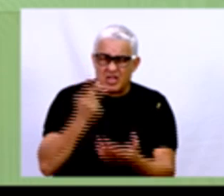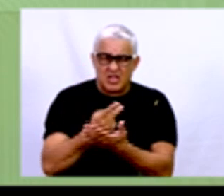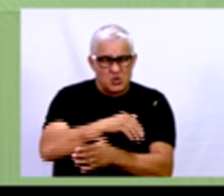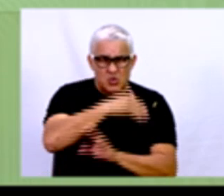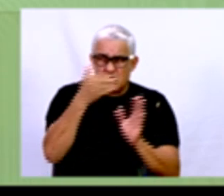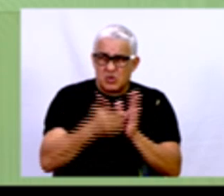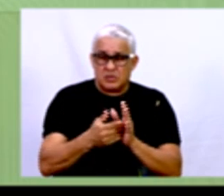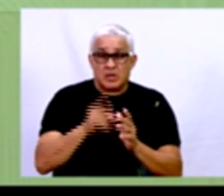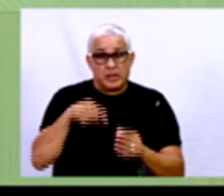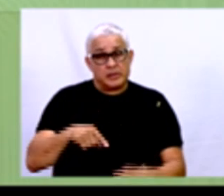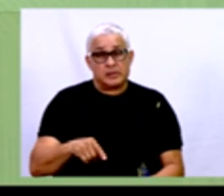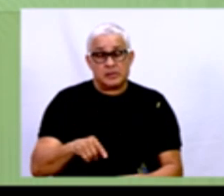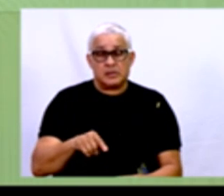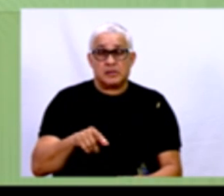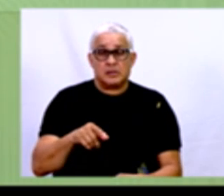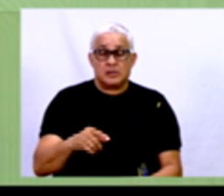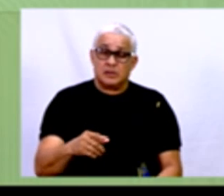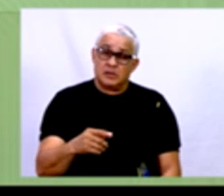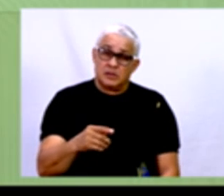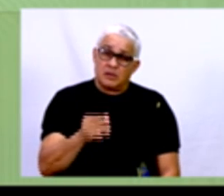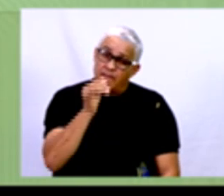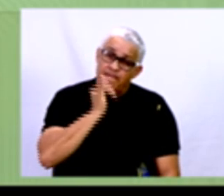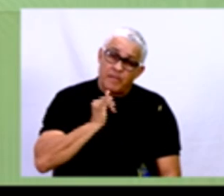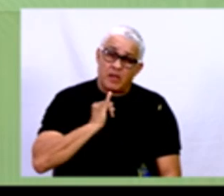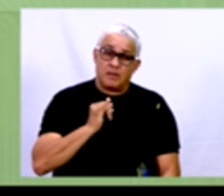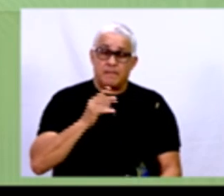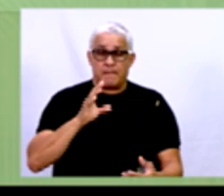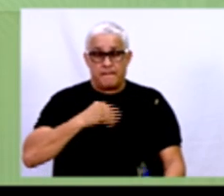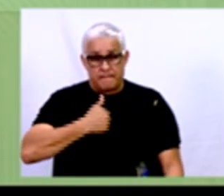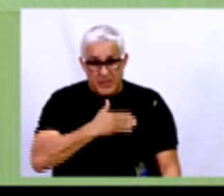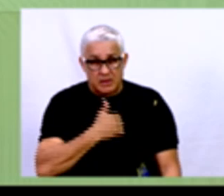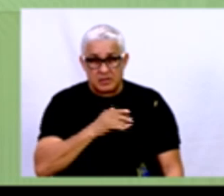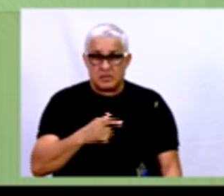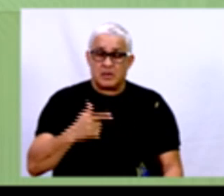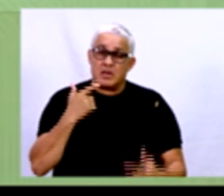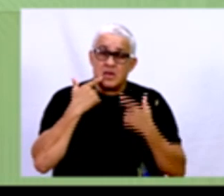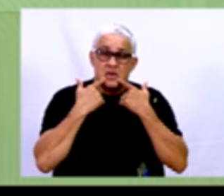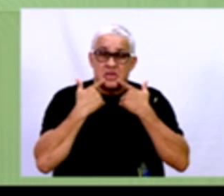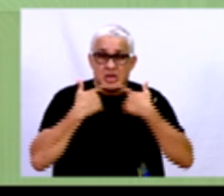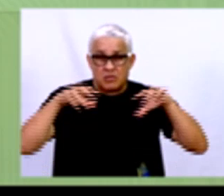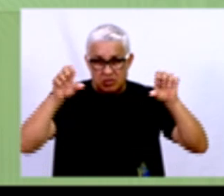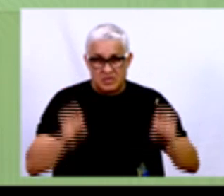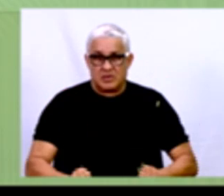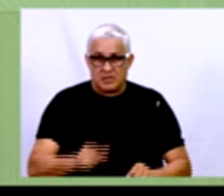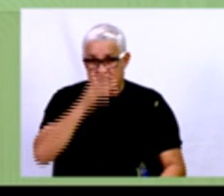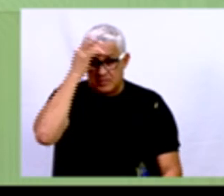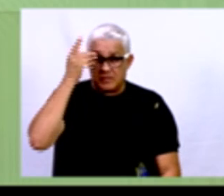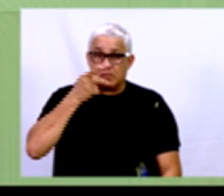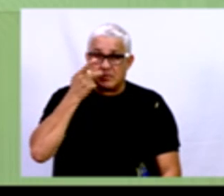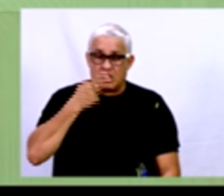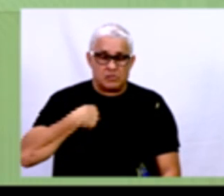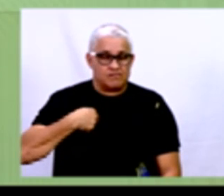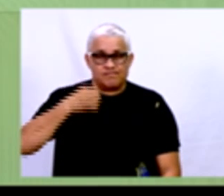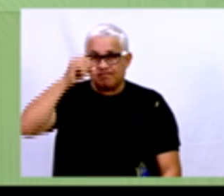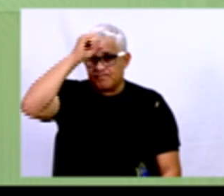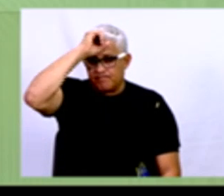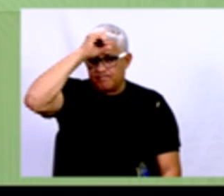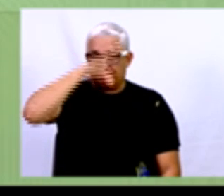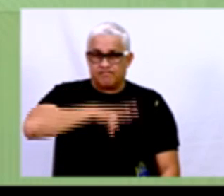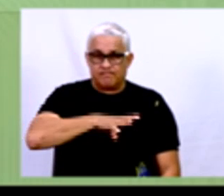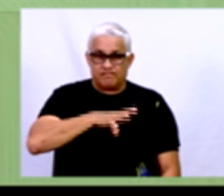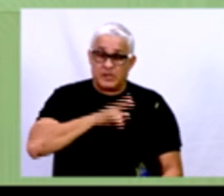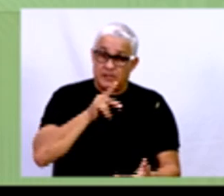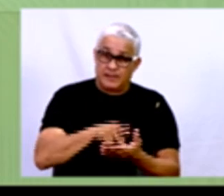de preconceitos linguísticos. Quando a pessoa diz, eu não sei português, ela,